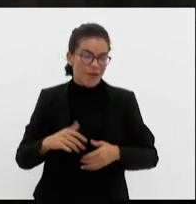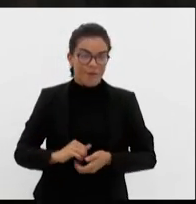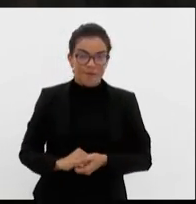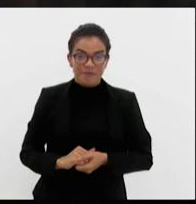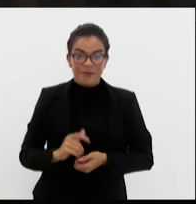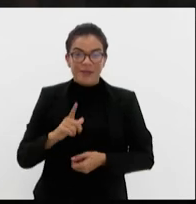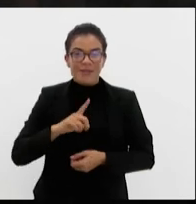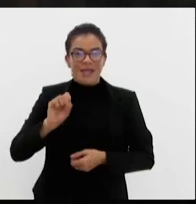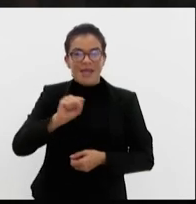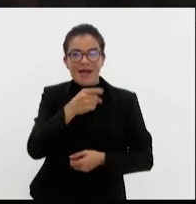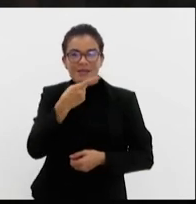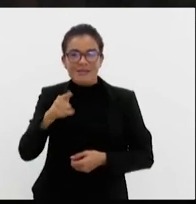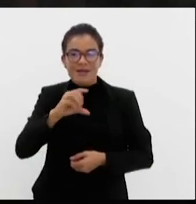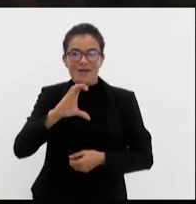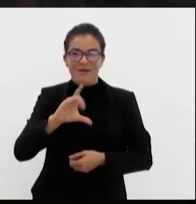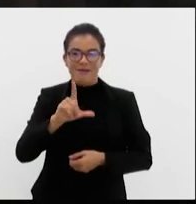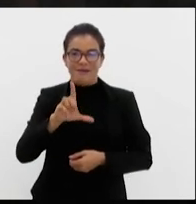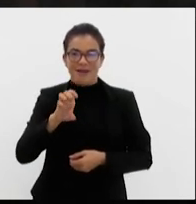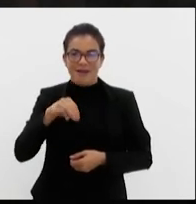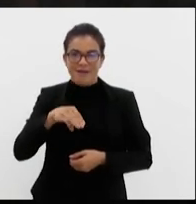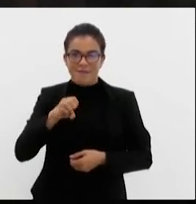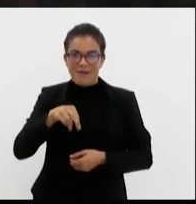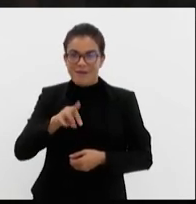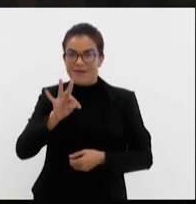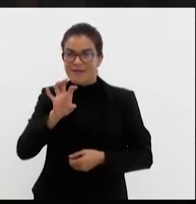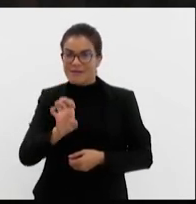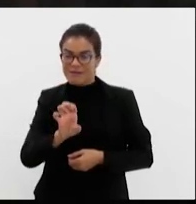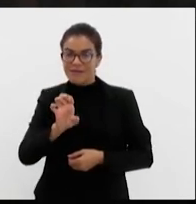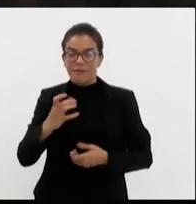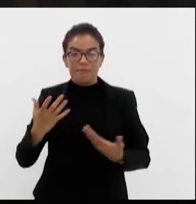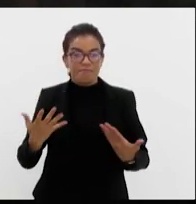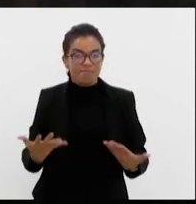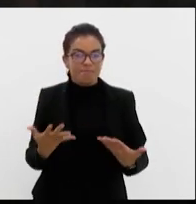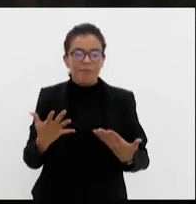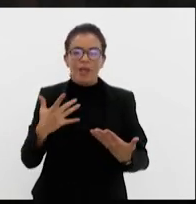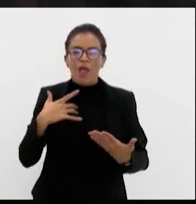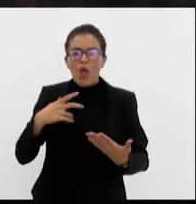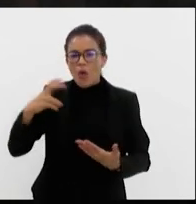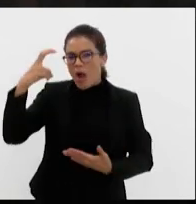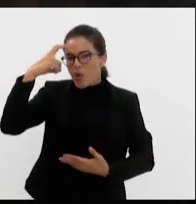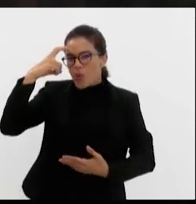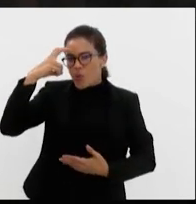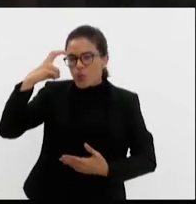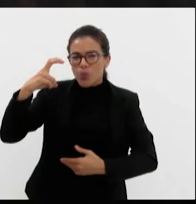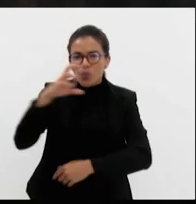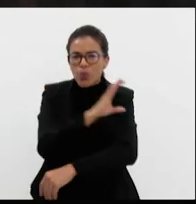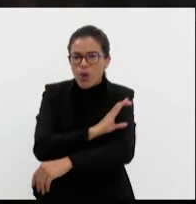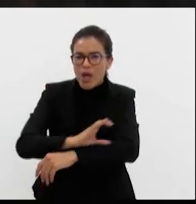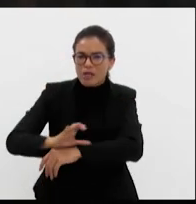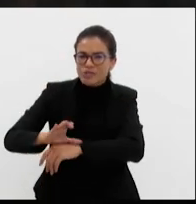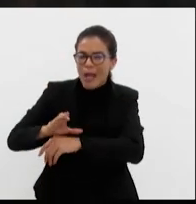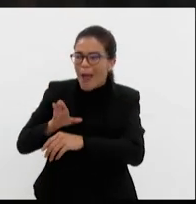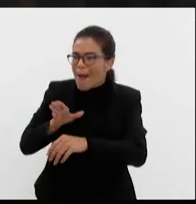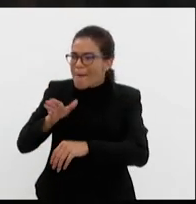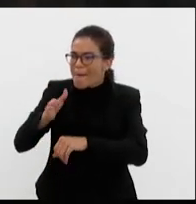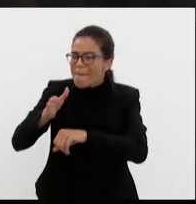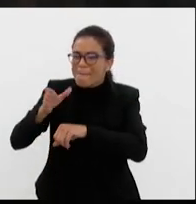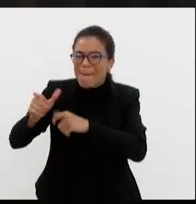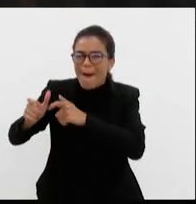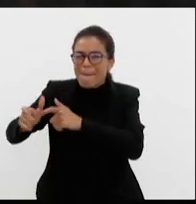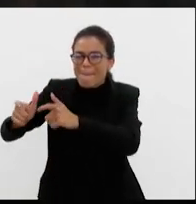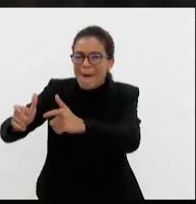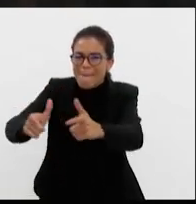São Clemente, enfim. É uma cultura que vai perpassando todos os municípios. Os mais